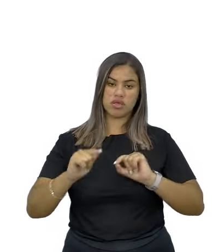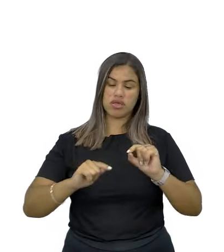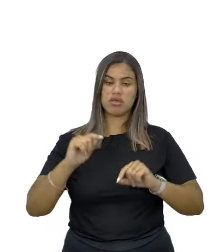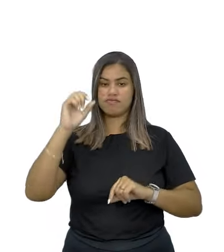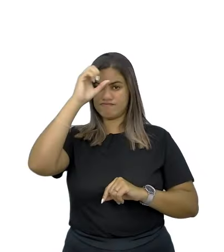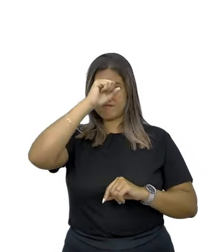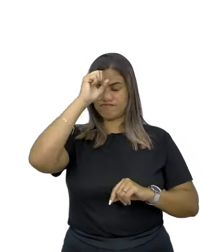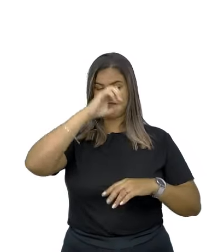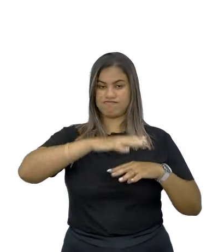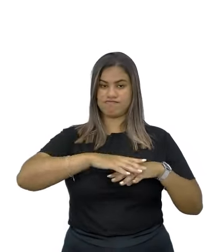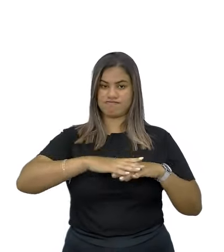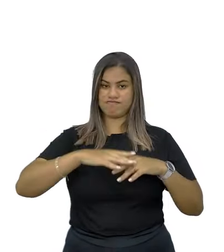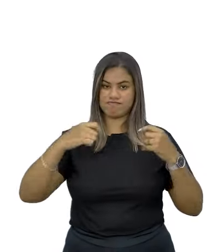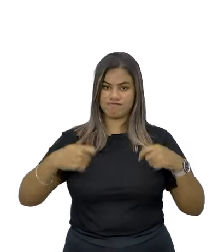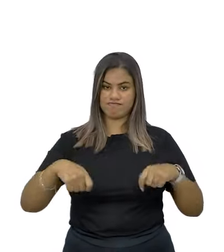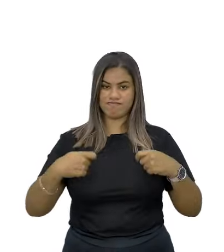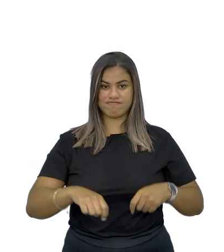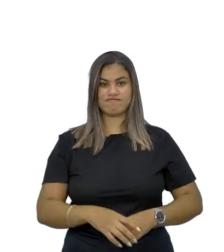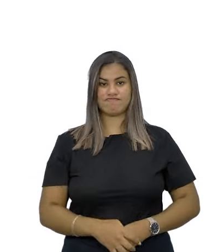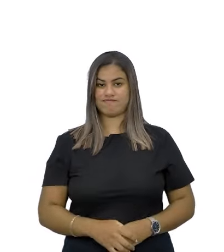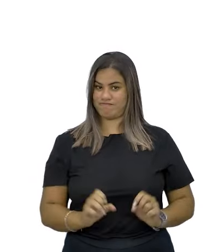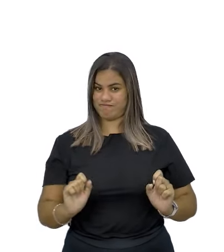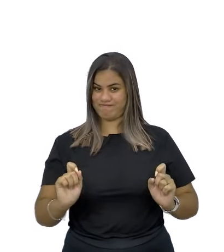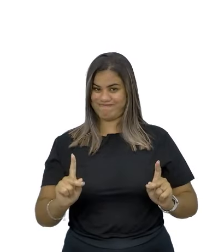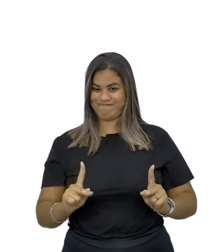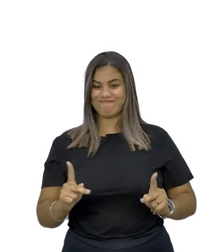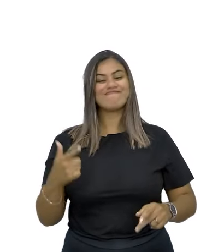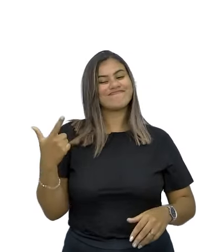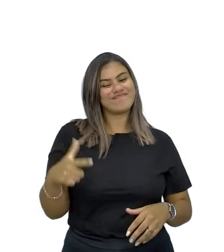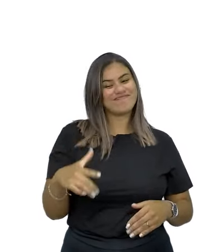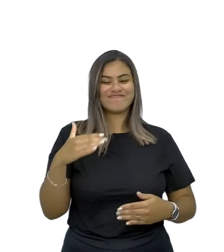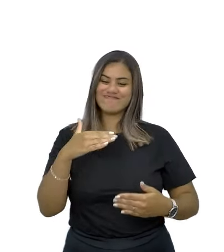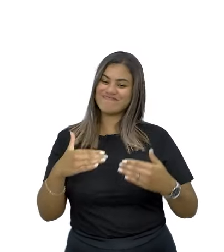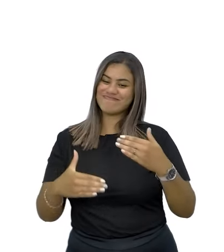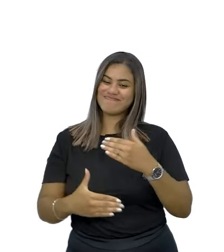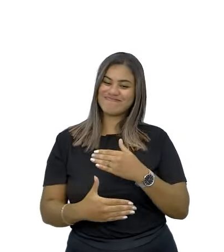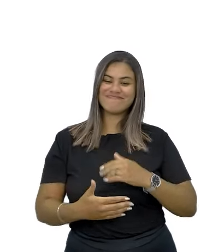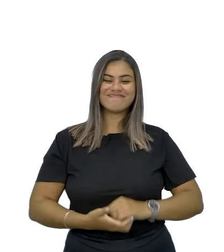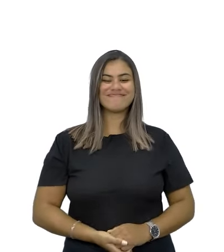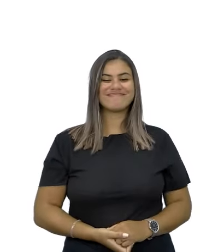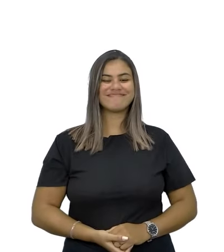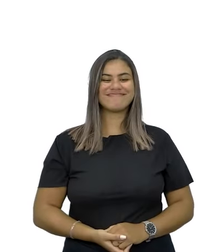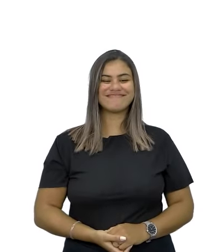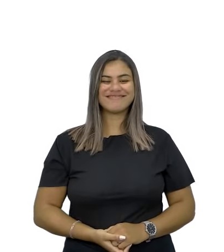aí necessários, ok? Próximo slide.